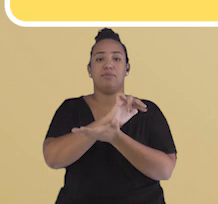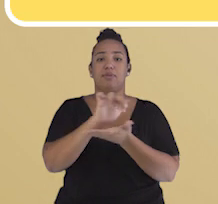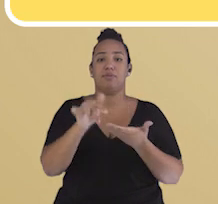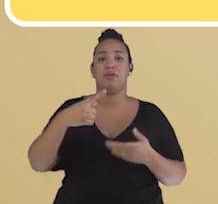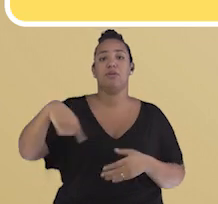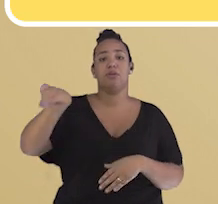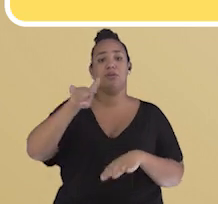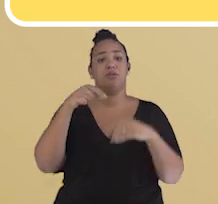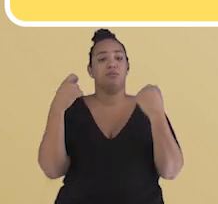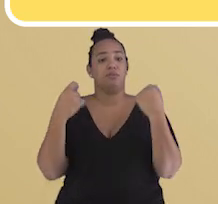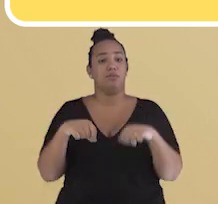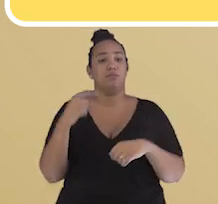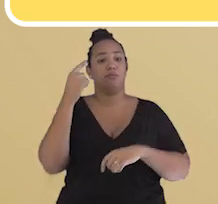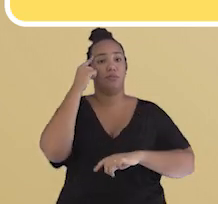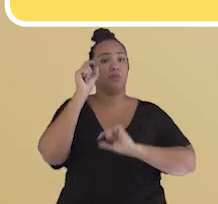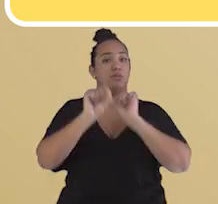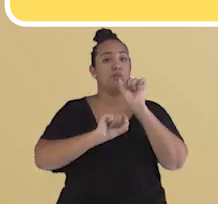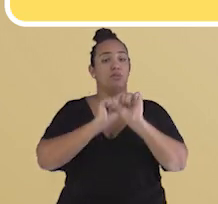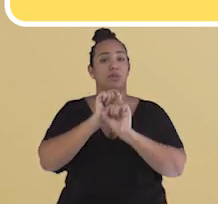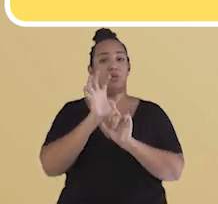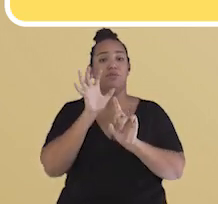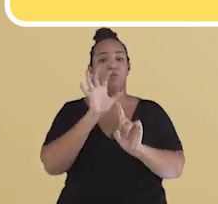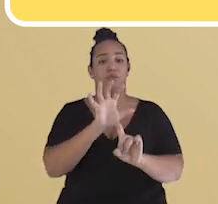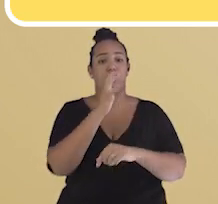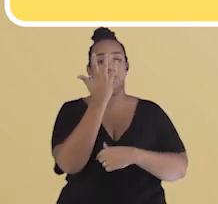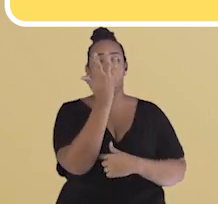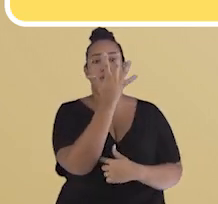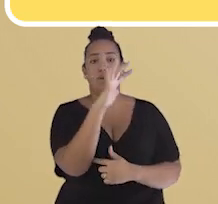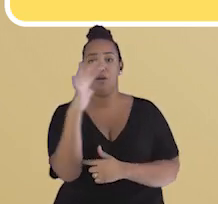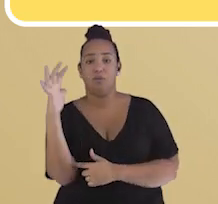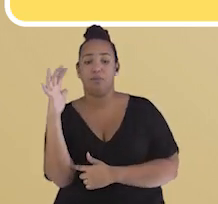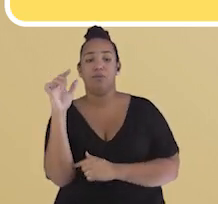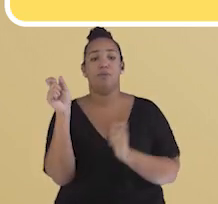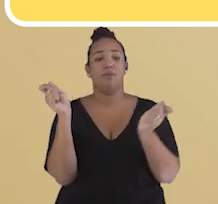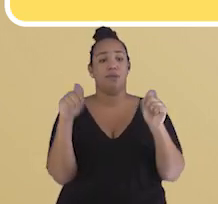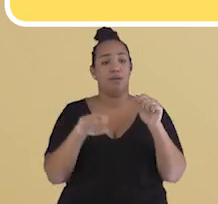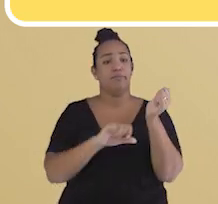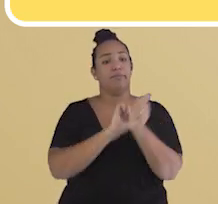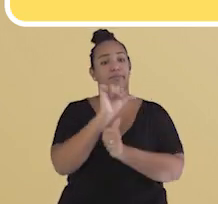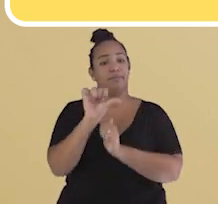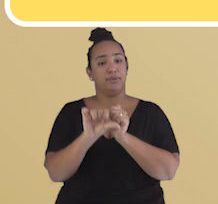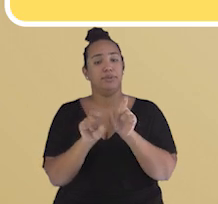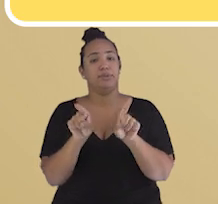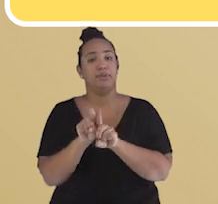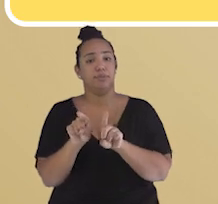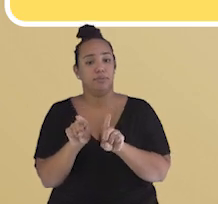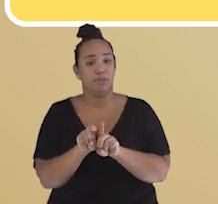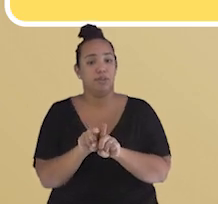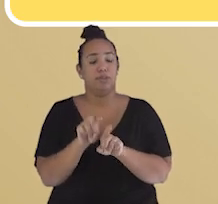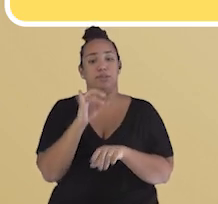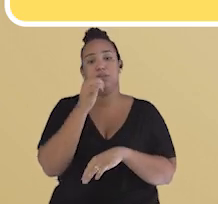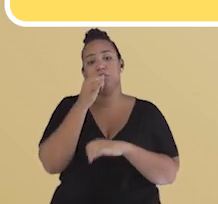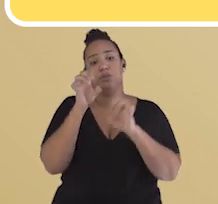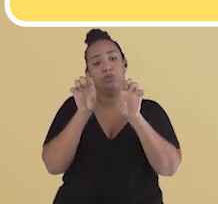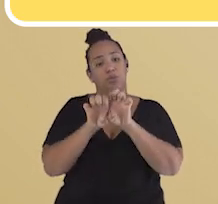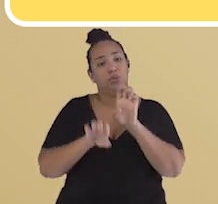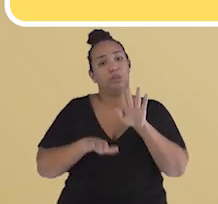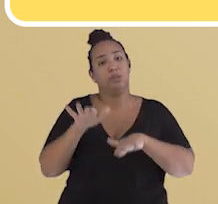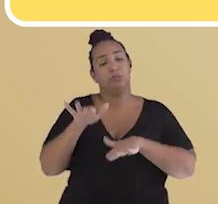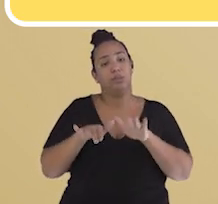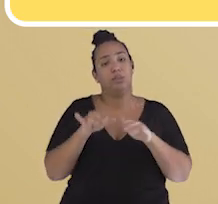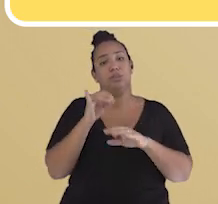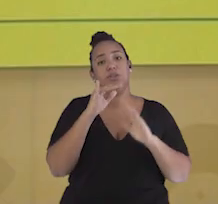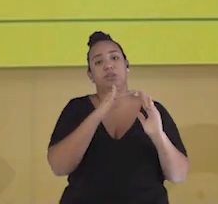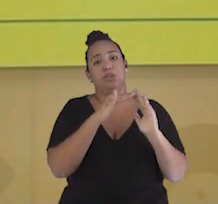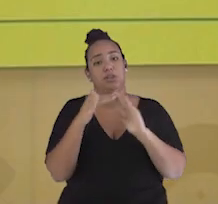estava sendo construída. Ela é uma grande infraestrutura em nosso estado. E pensando em tantas transformações nas